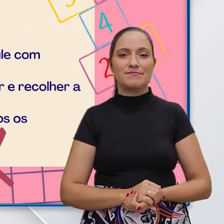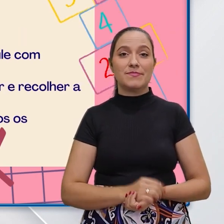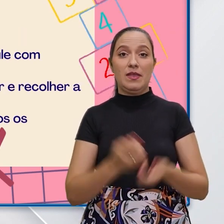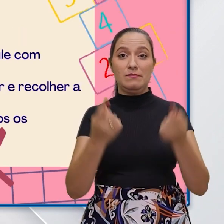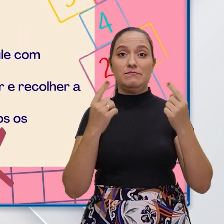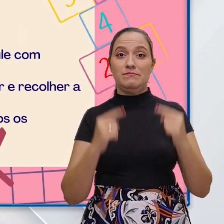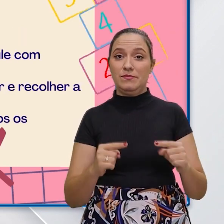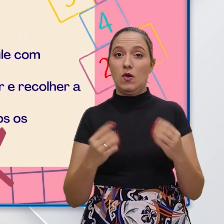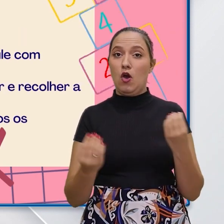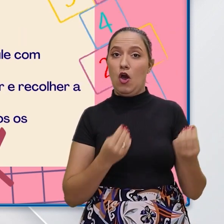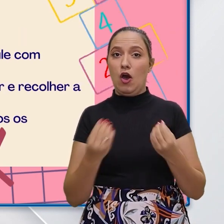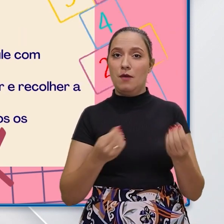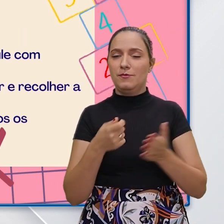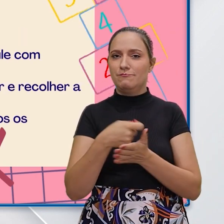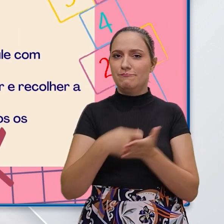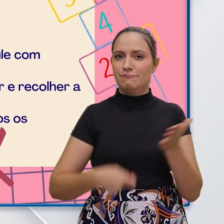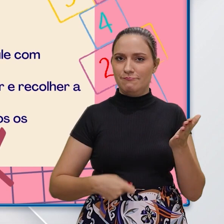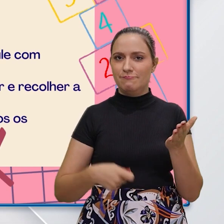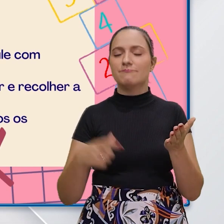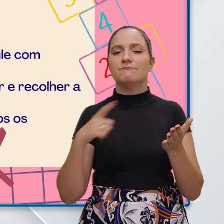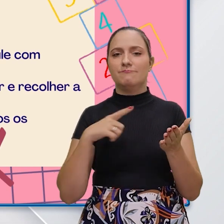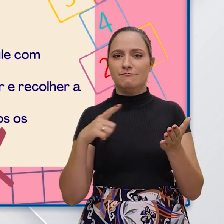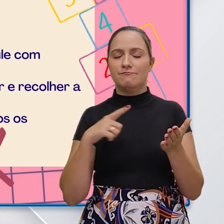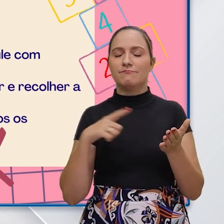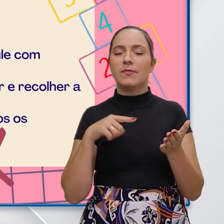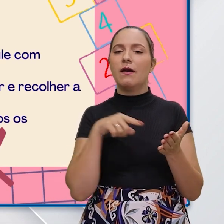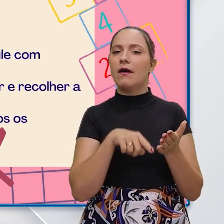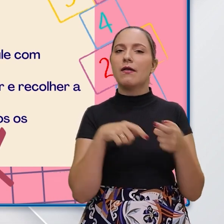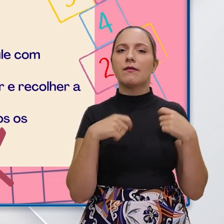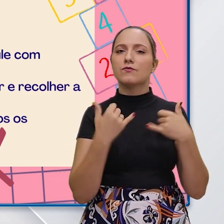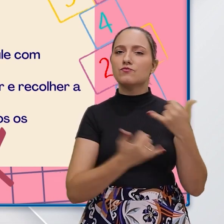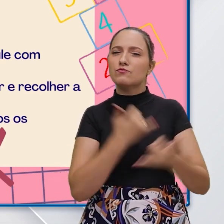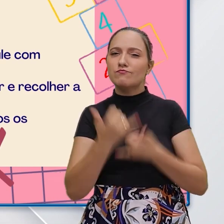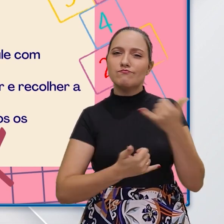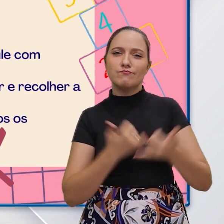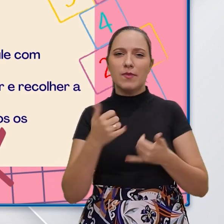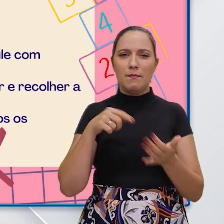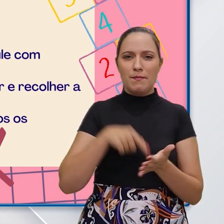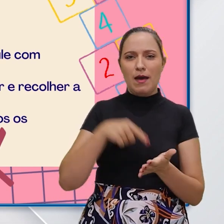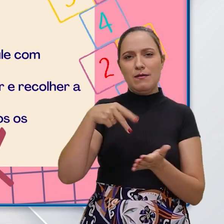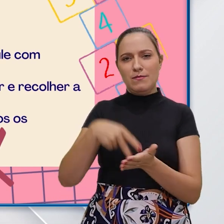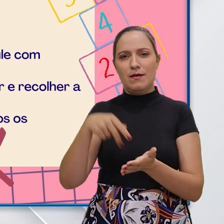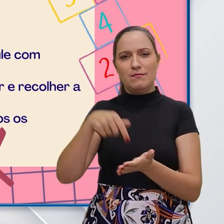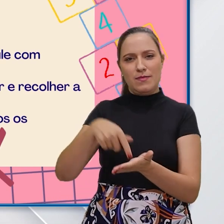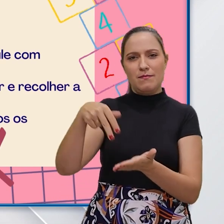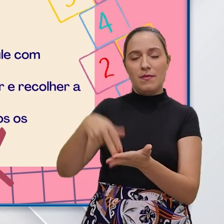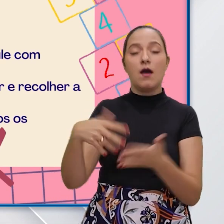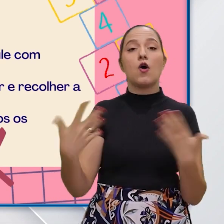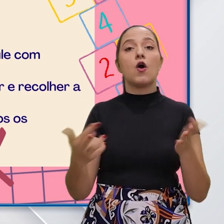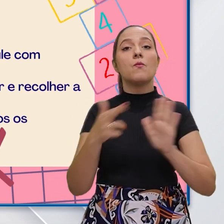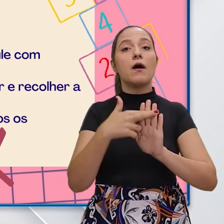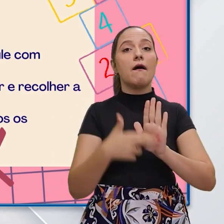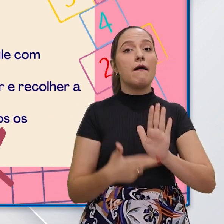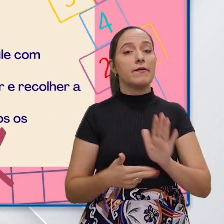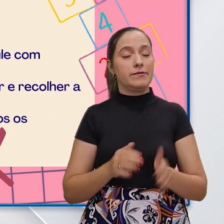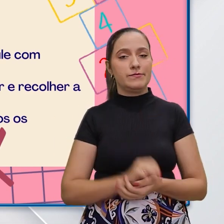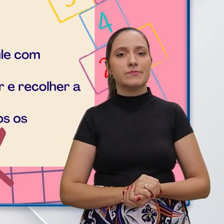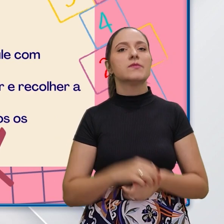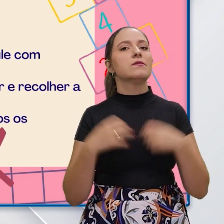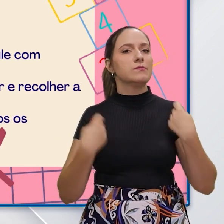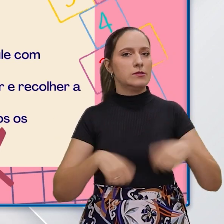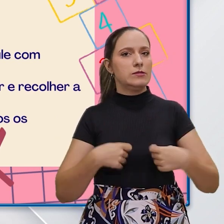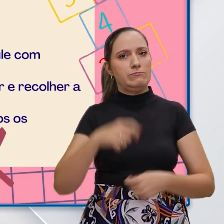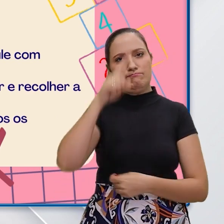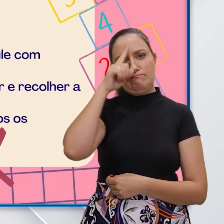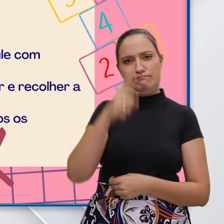parte da escrita da regra do jogo da amarelinha consiste nas instruções. Use